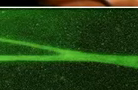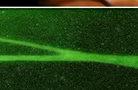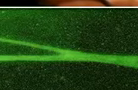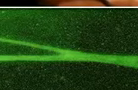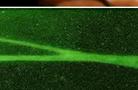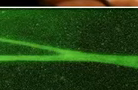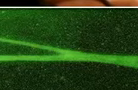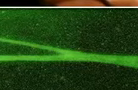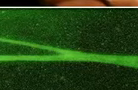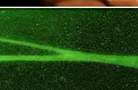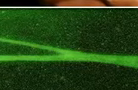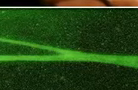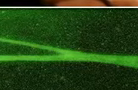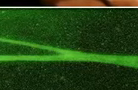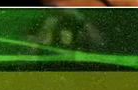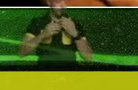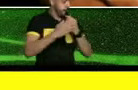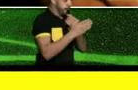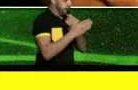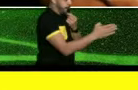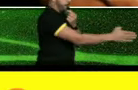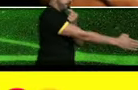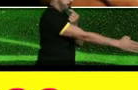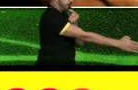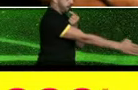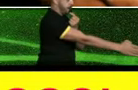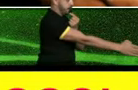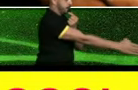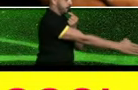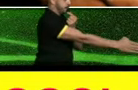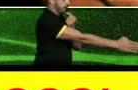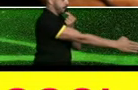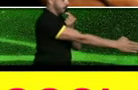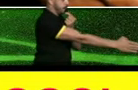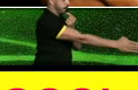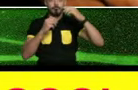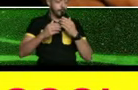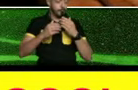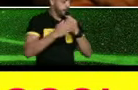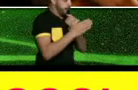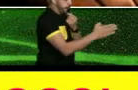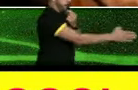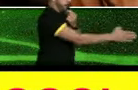cabeçada lá dentro o doido o